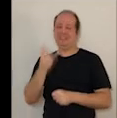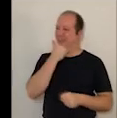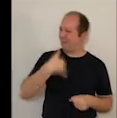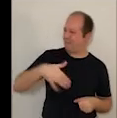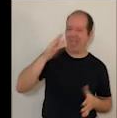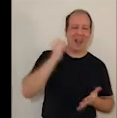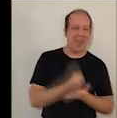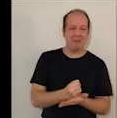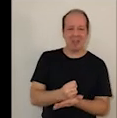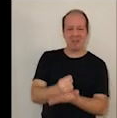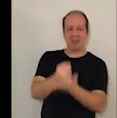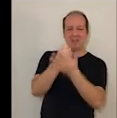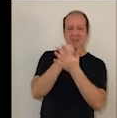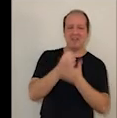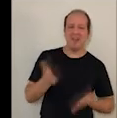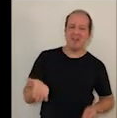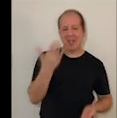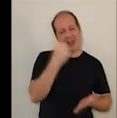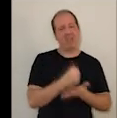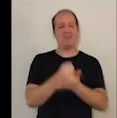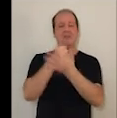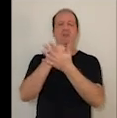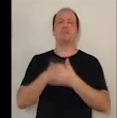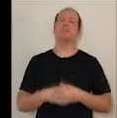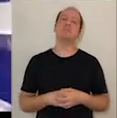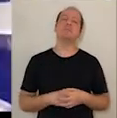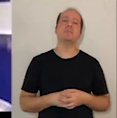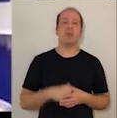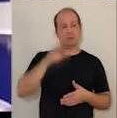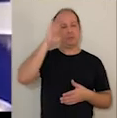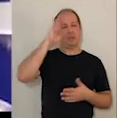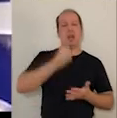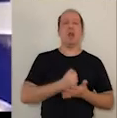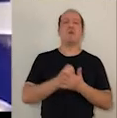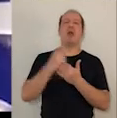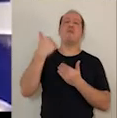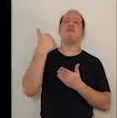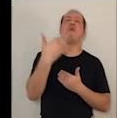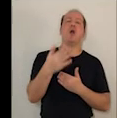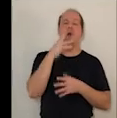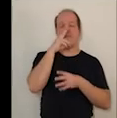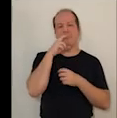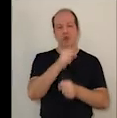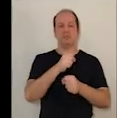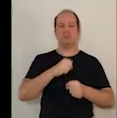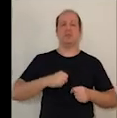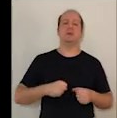que ele perca as estribeiras. Tira ele daqui. Leone é conduzido para fora à força.